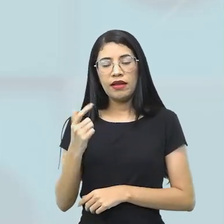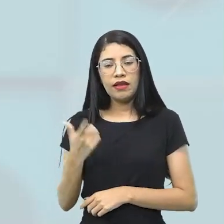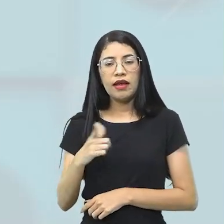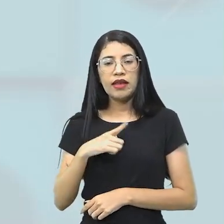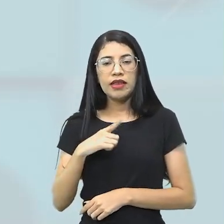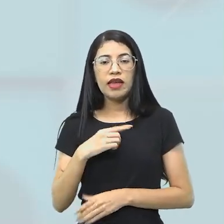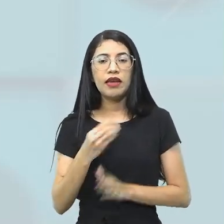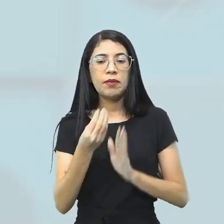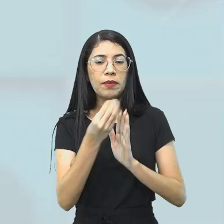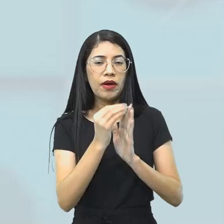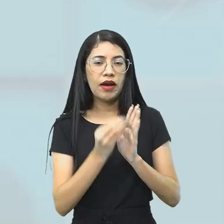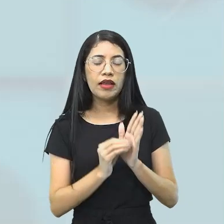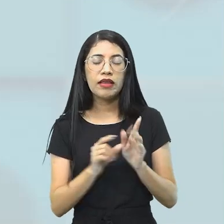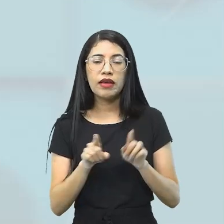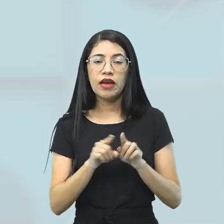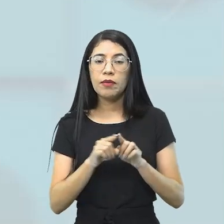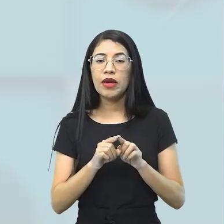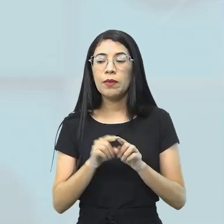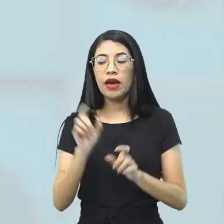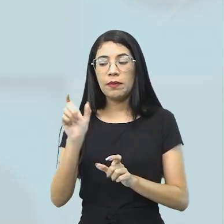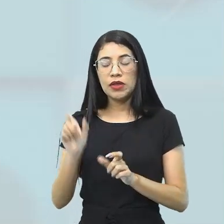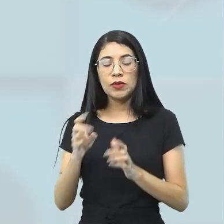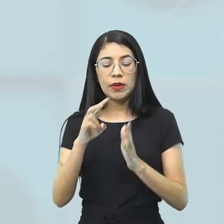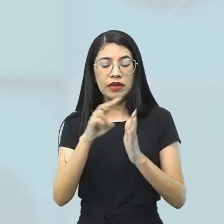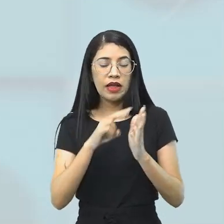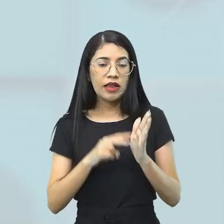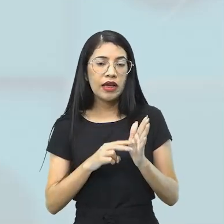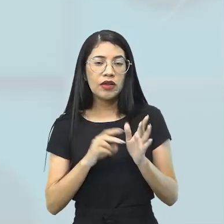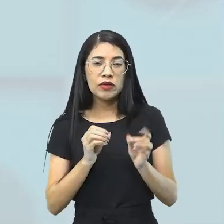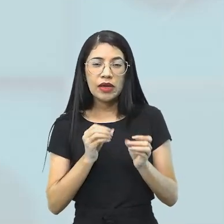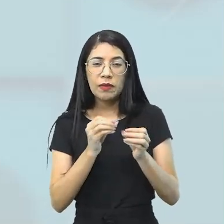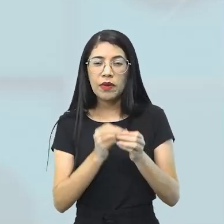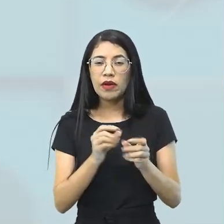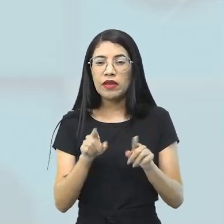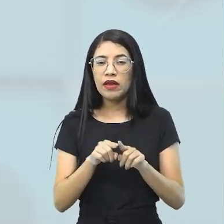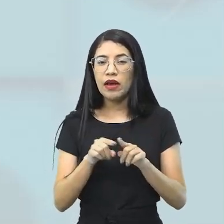trazer muito mais próximo do leitor, ele vai pegar a questão da